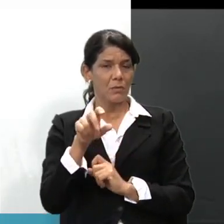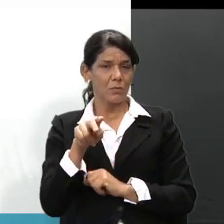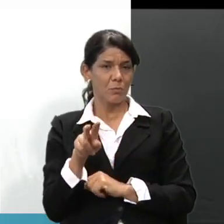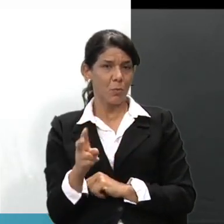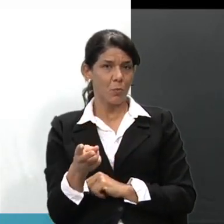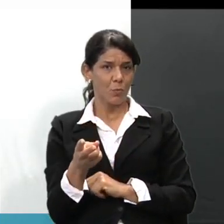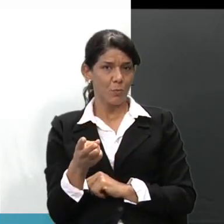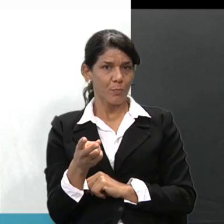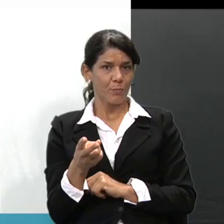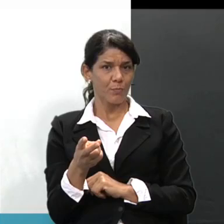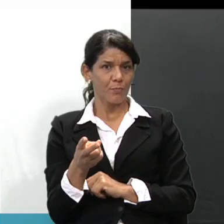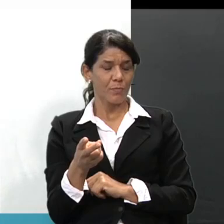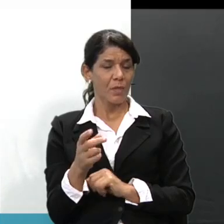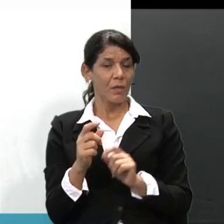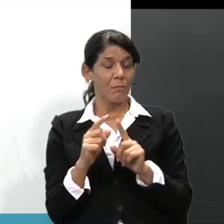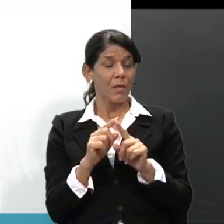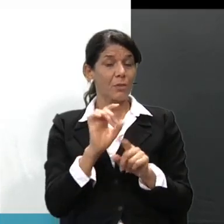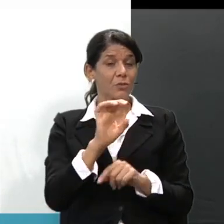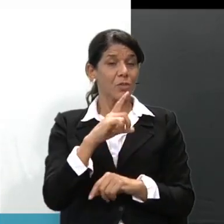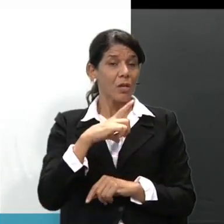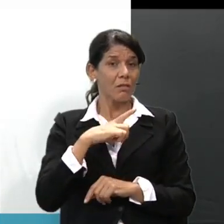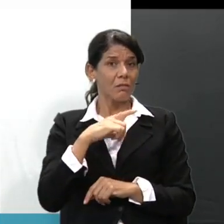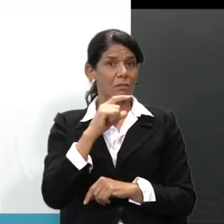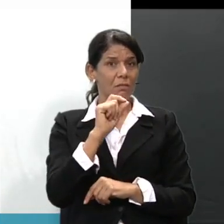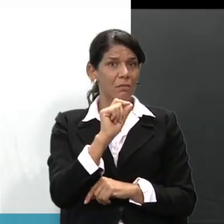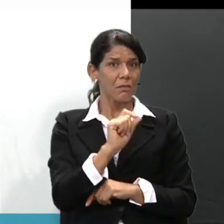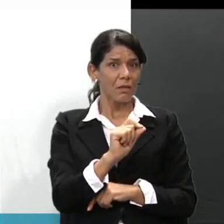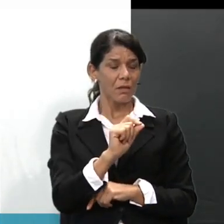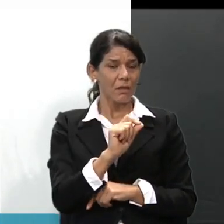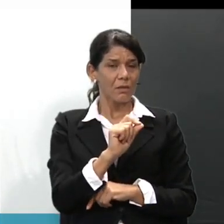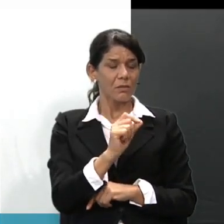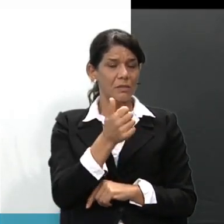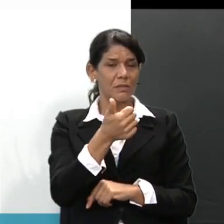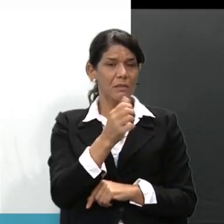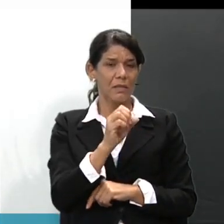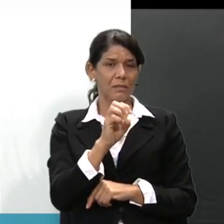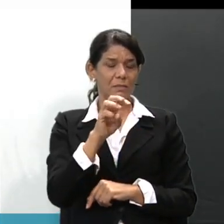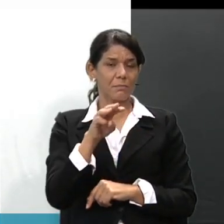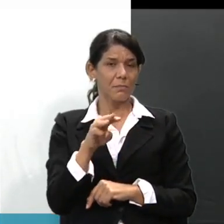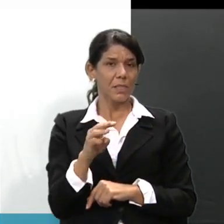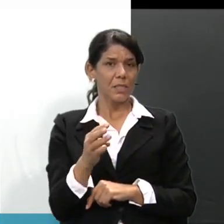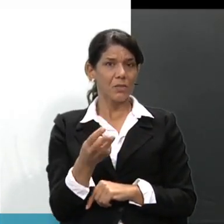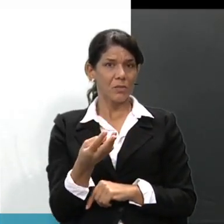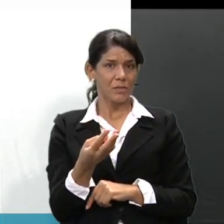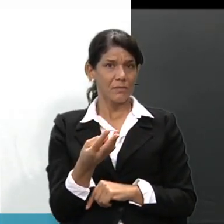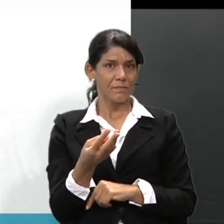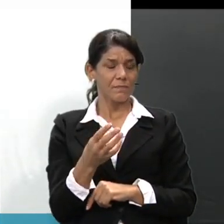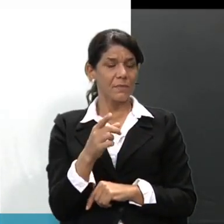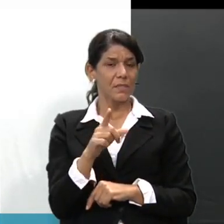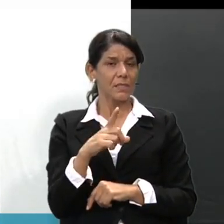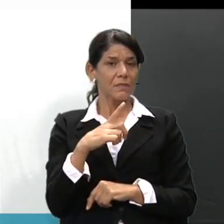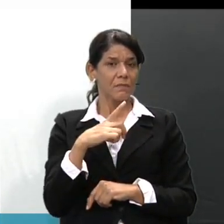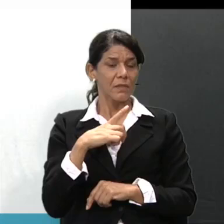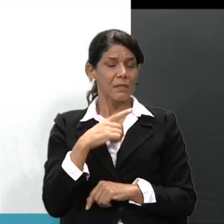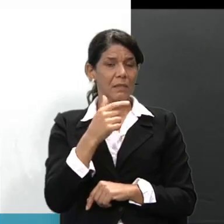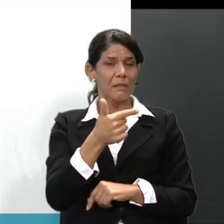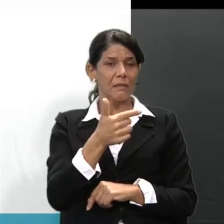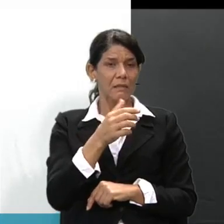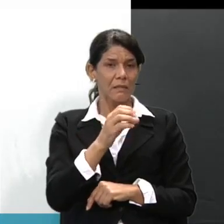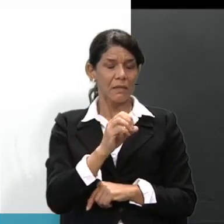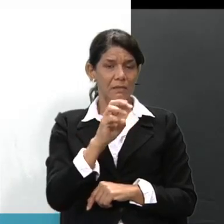mil. Tá? Mas eu só tenho frasco de 10 milhões e esse frasco vai ter